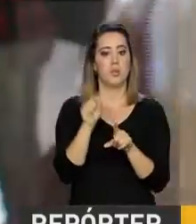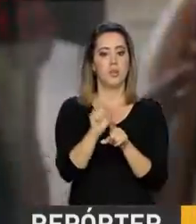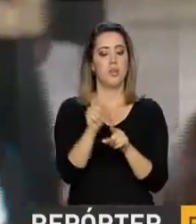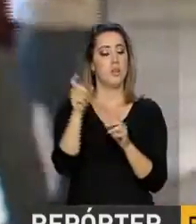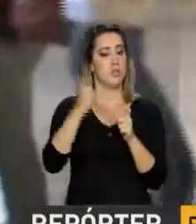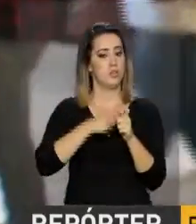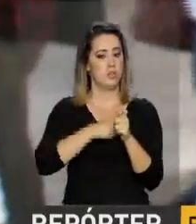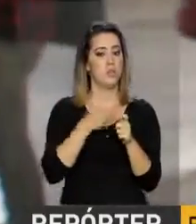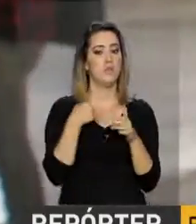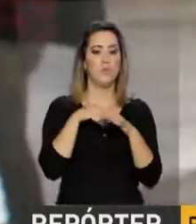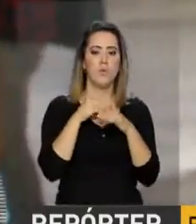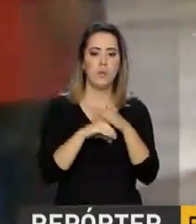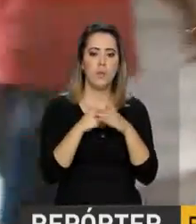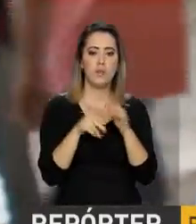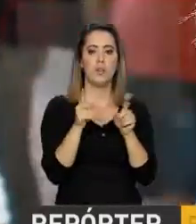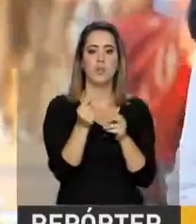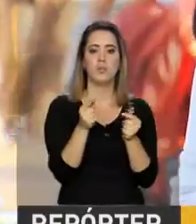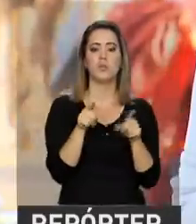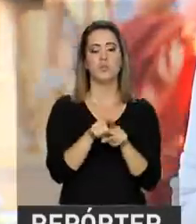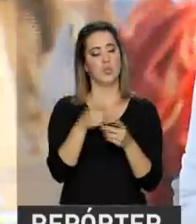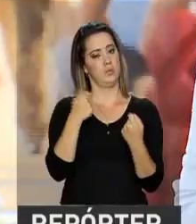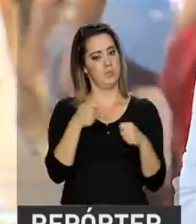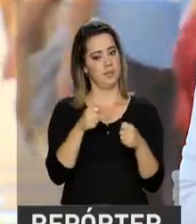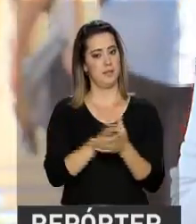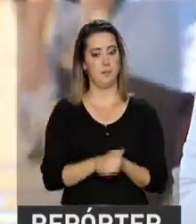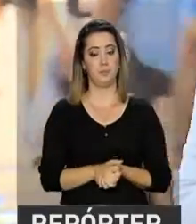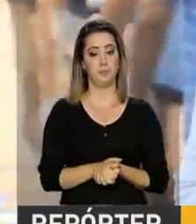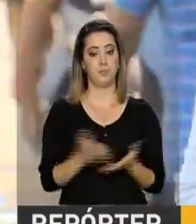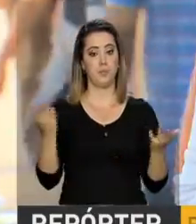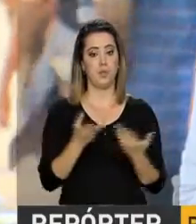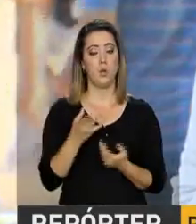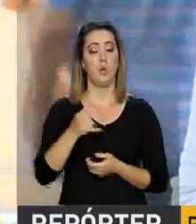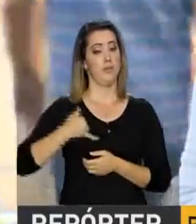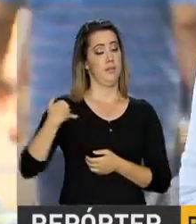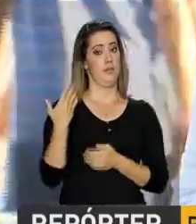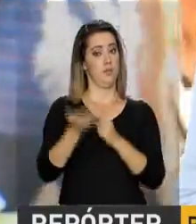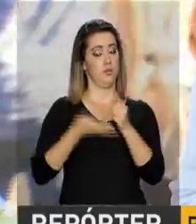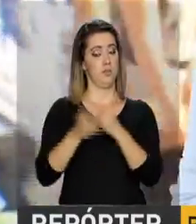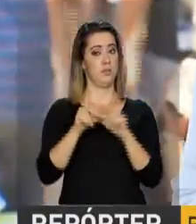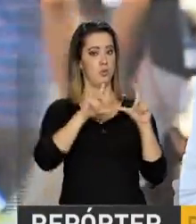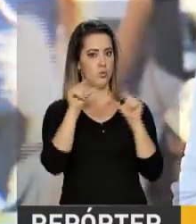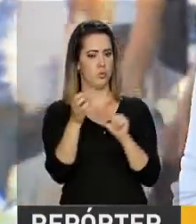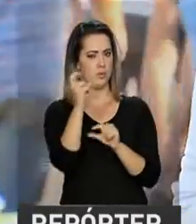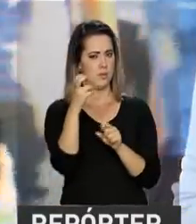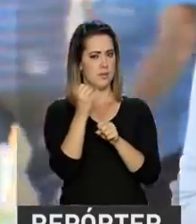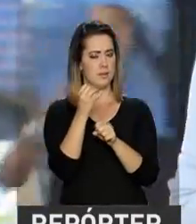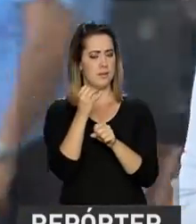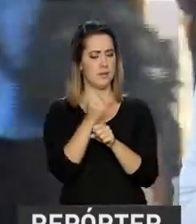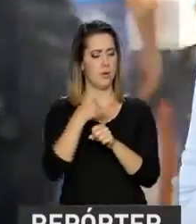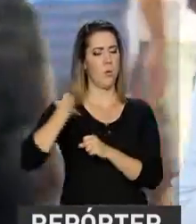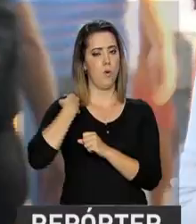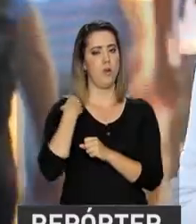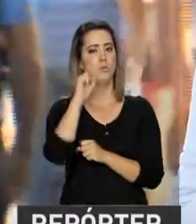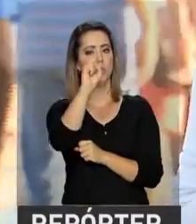guardar esse dinheiro para alguma emergência agora a idade mínima para sacar o pis pasep foi reduzida em cinco anos para homens